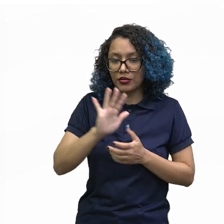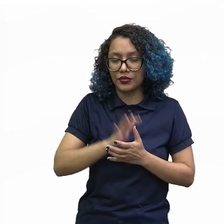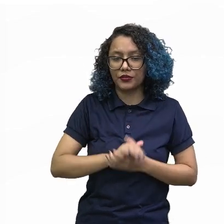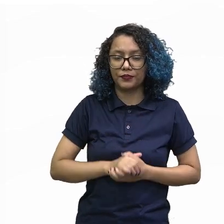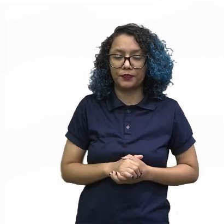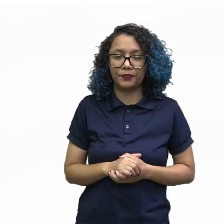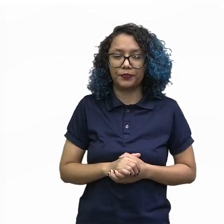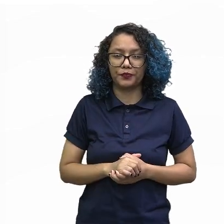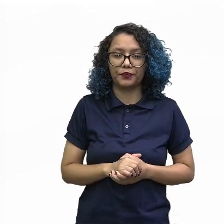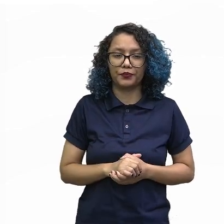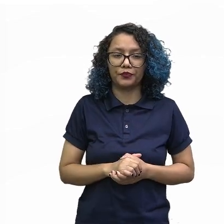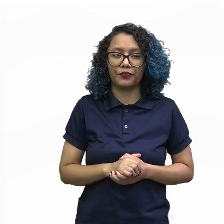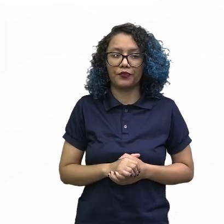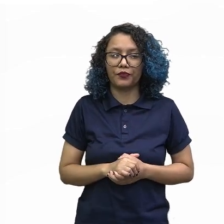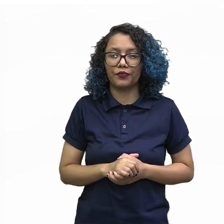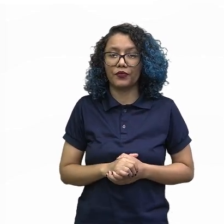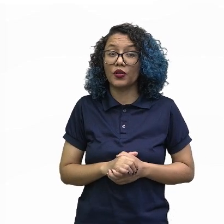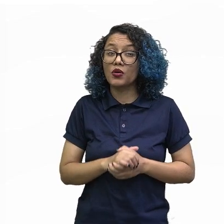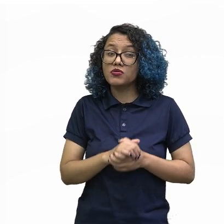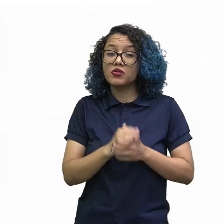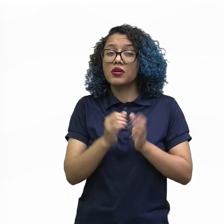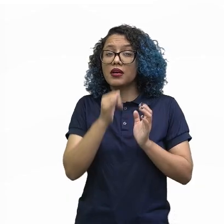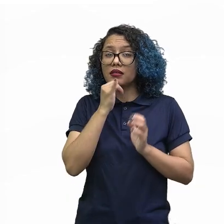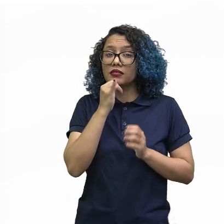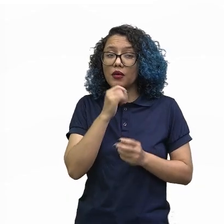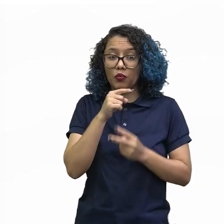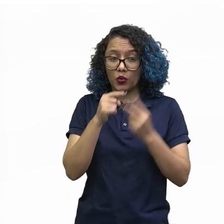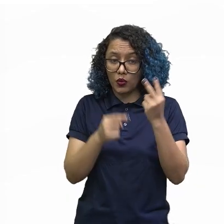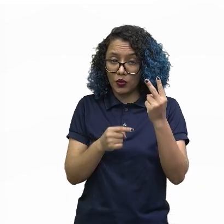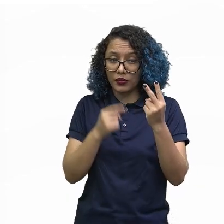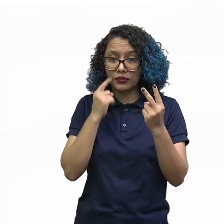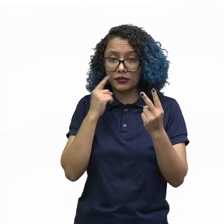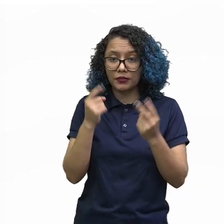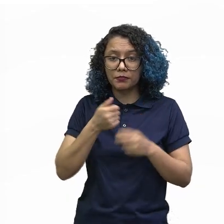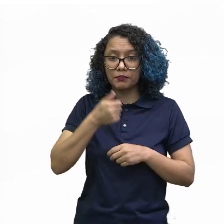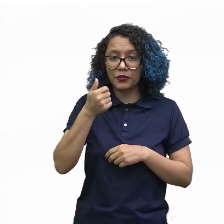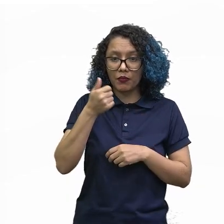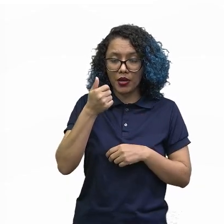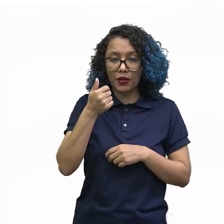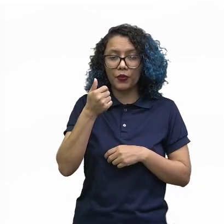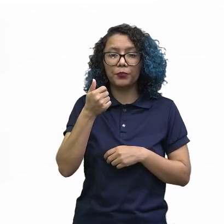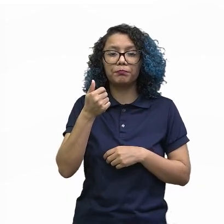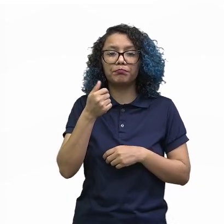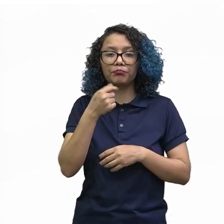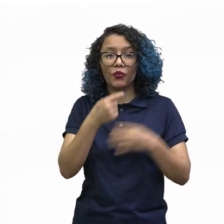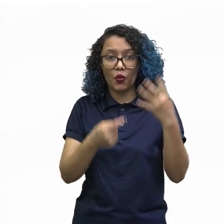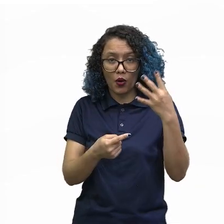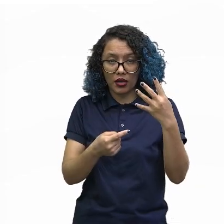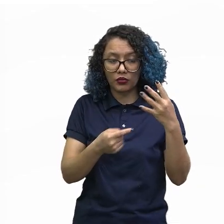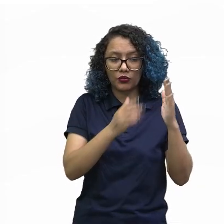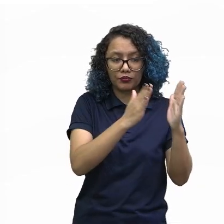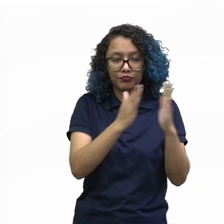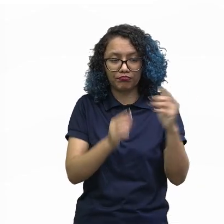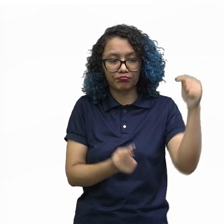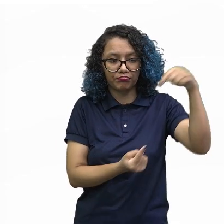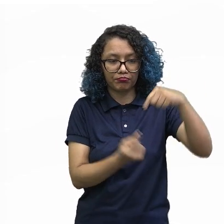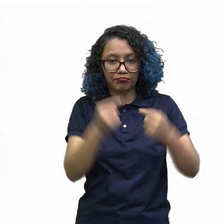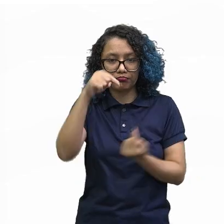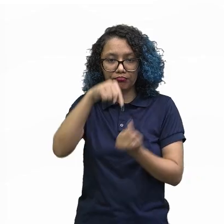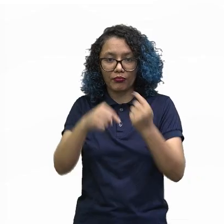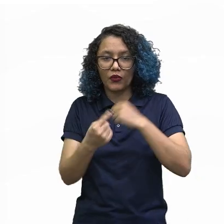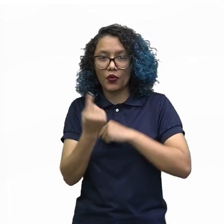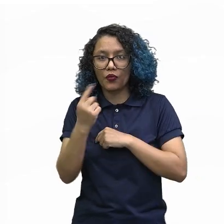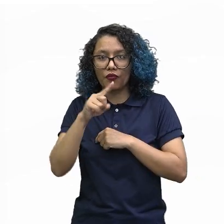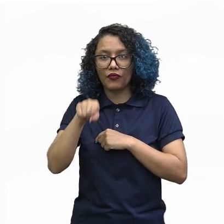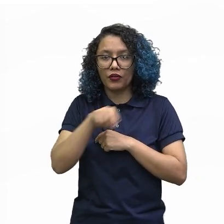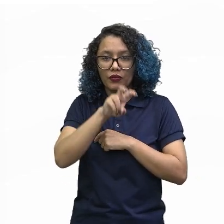duas situações onde eu tenho, primeiro, 4 geradores associados em série, cada um de 1,5, eu vou ter